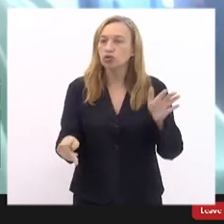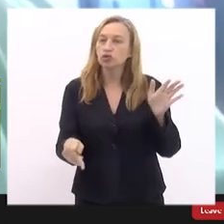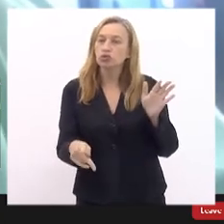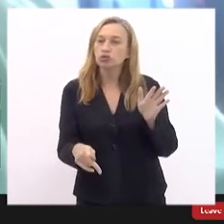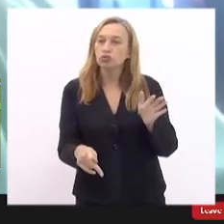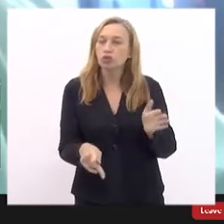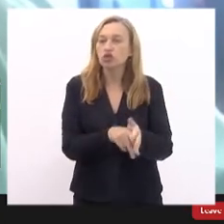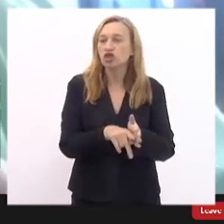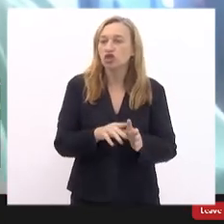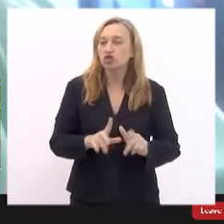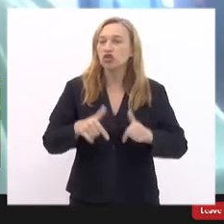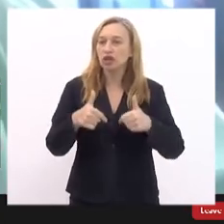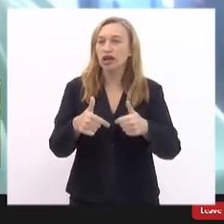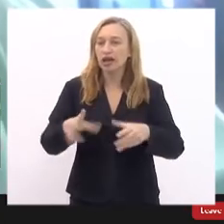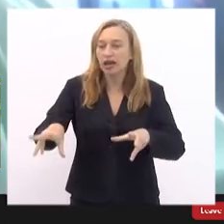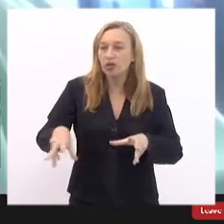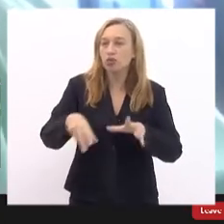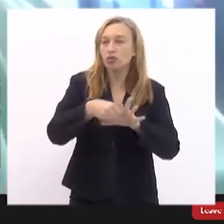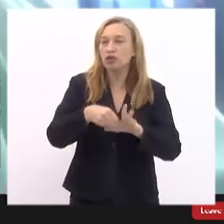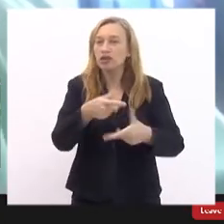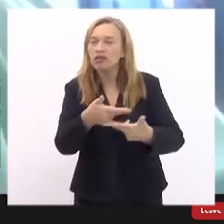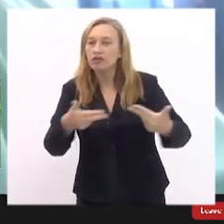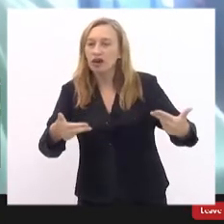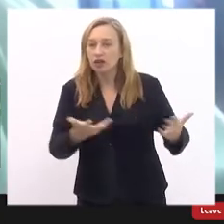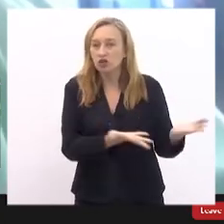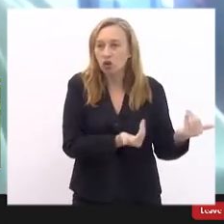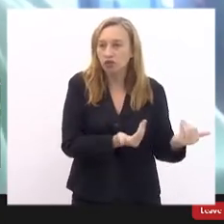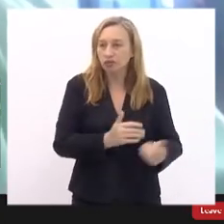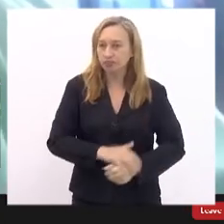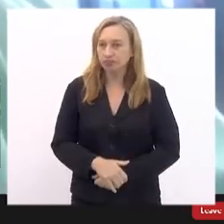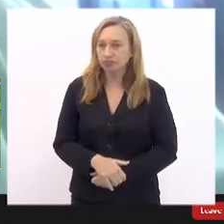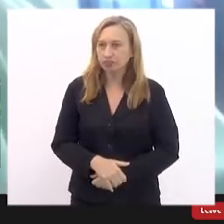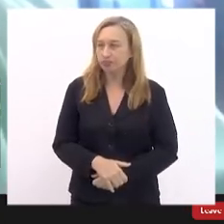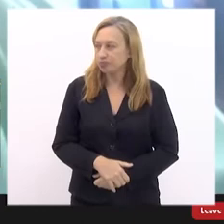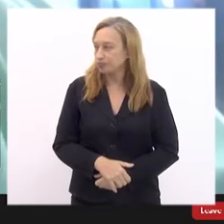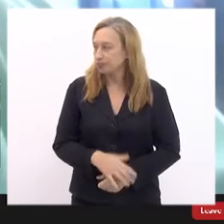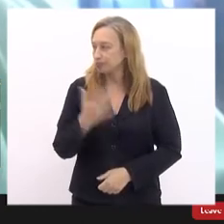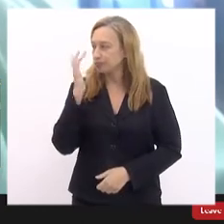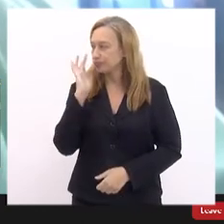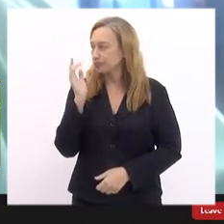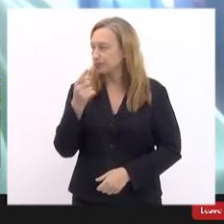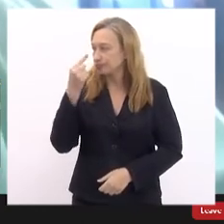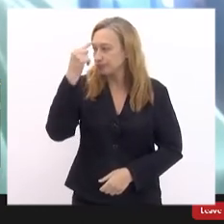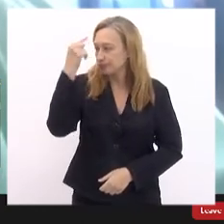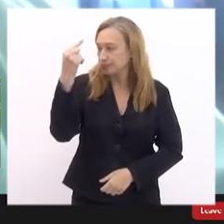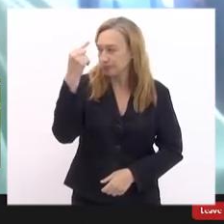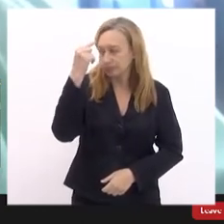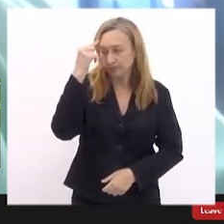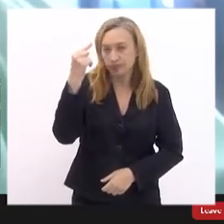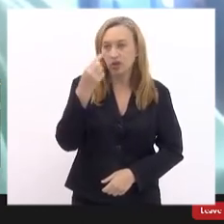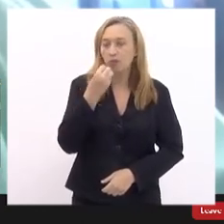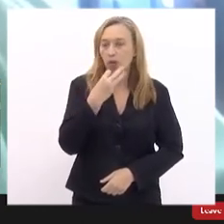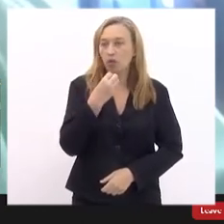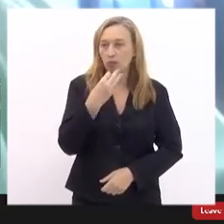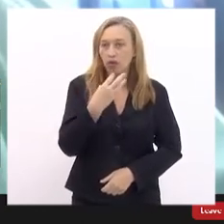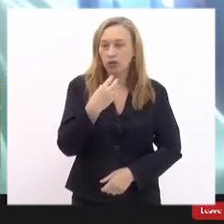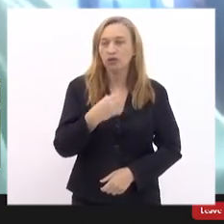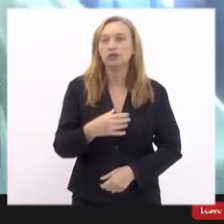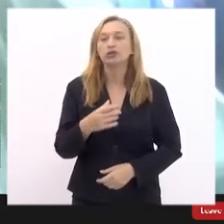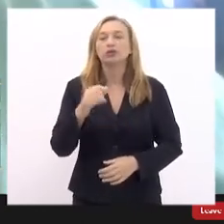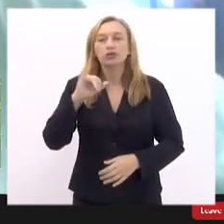chegaram a incluir milhares de jovens. Eu acho a tua ideia muito, muito boa, Valdec. Eu